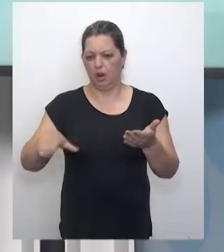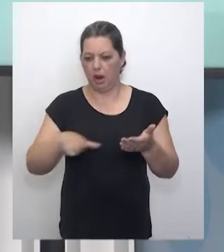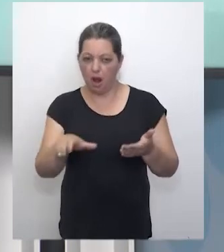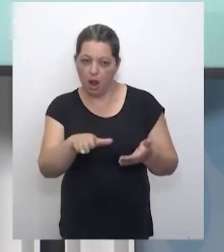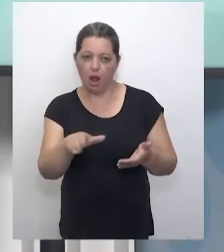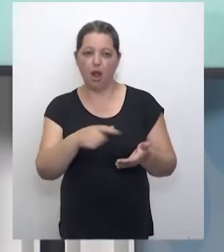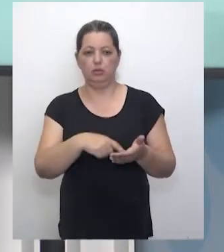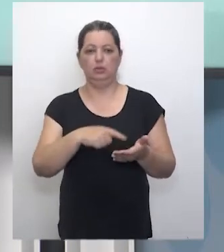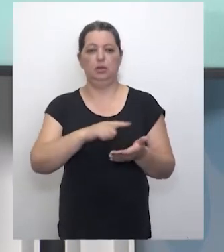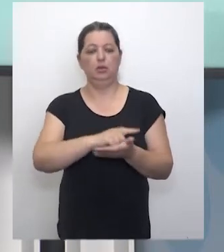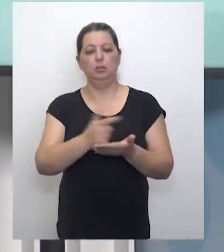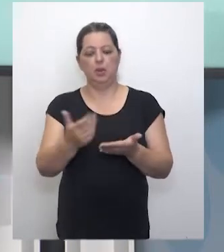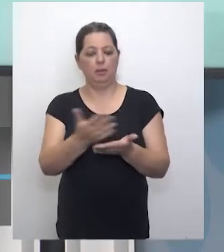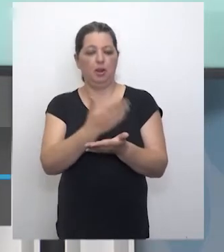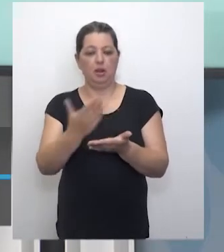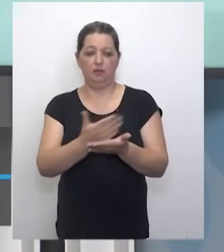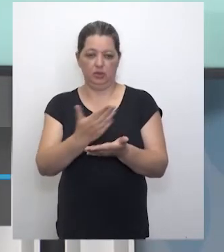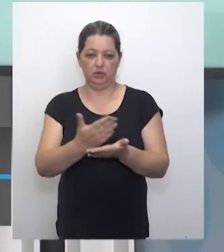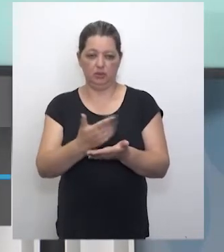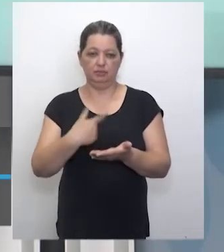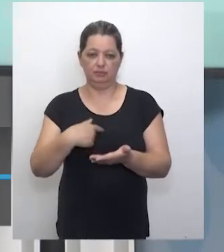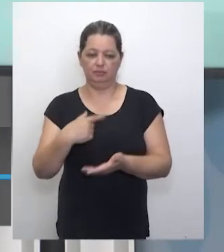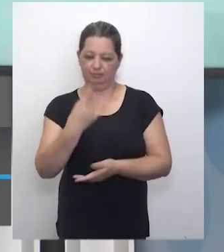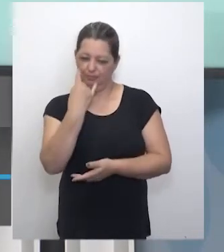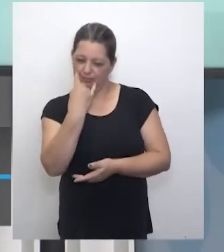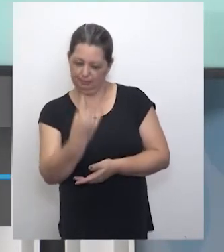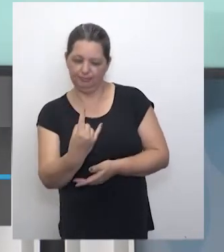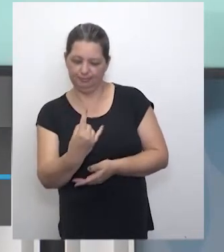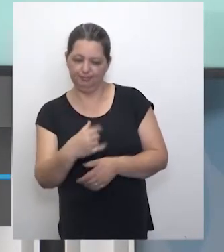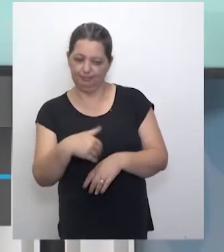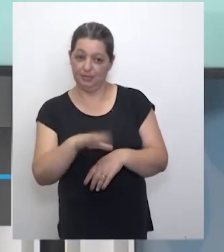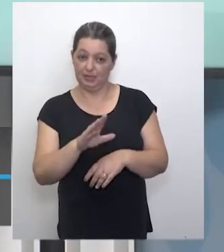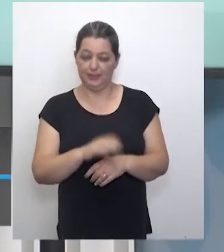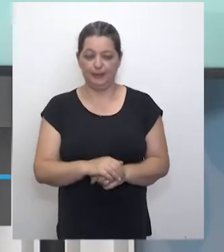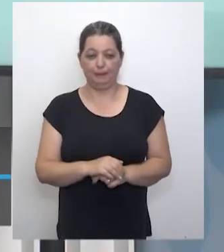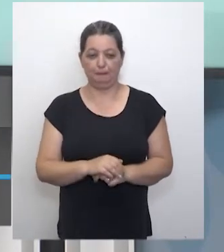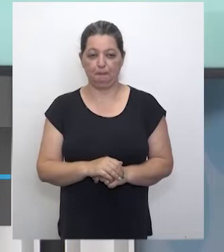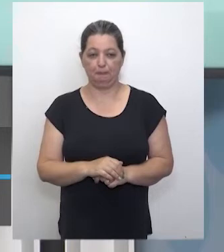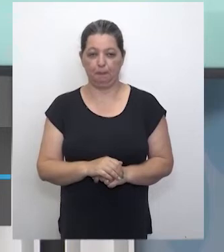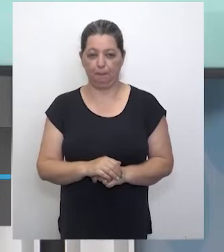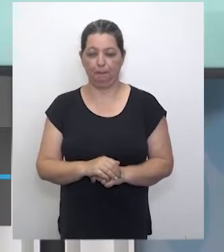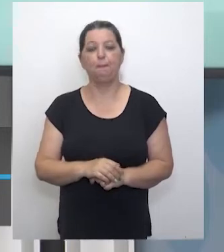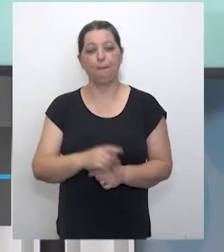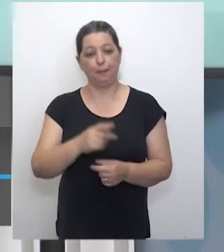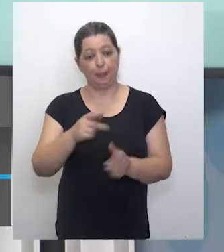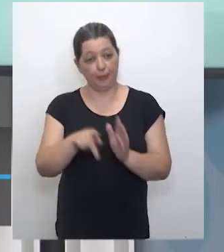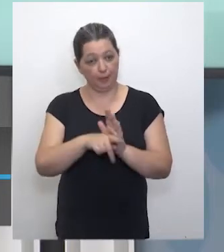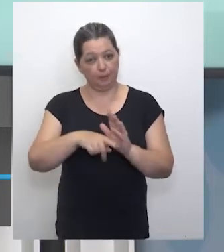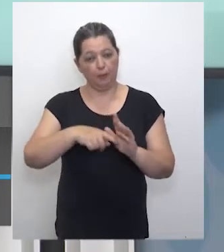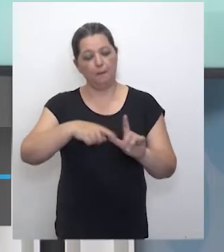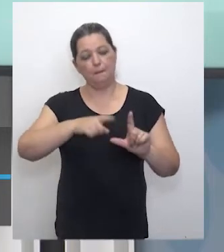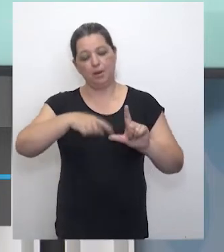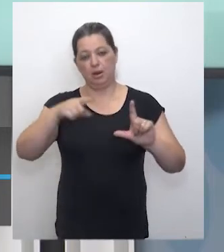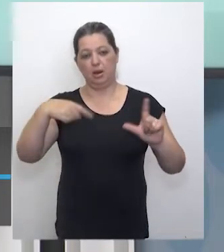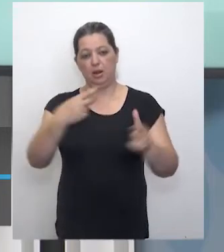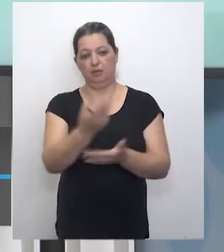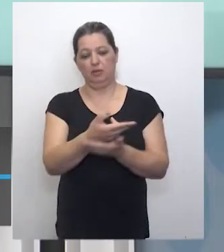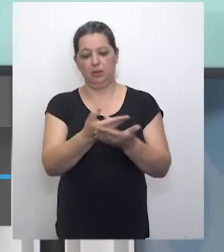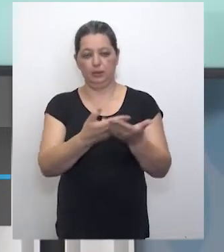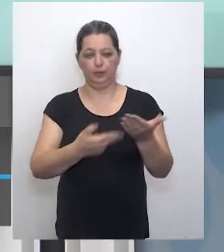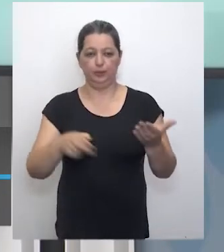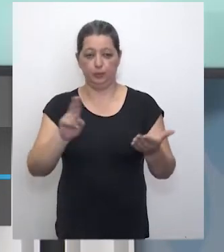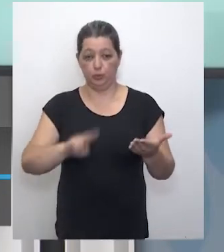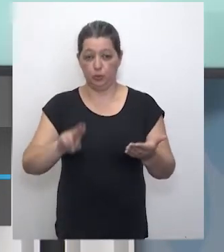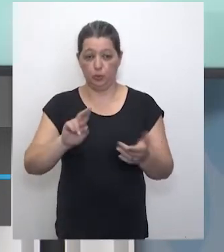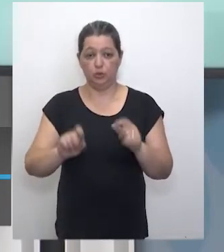tem uma revista, com certeza vai chamar mais a sua atenção. E esses são os gráficos pictóricos. Eles